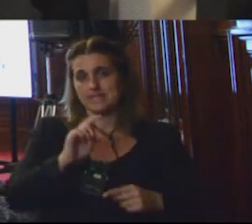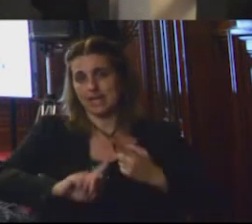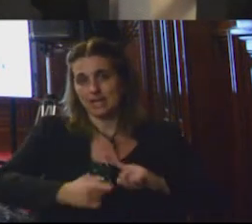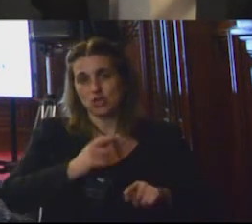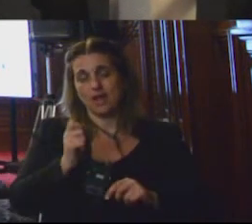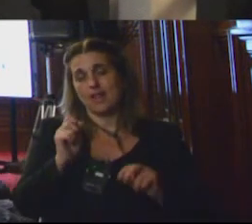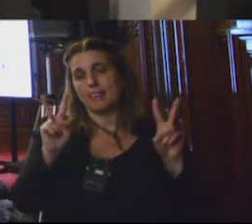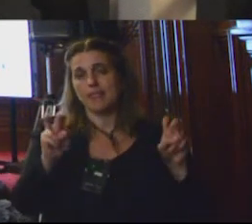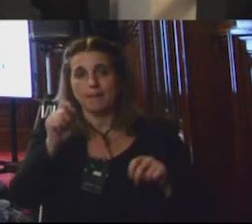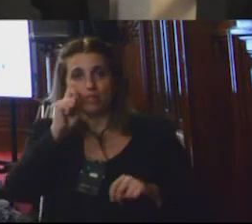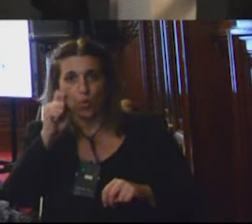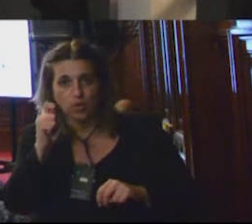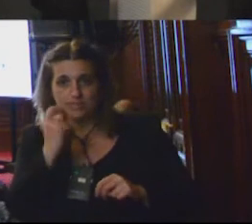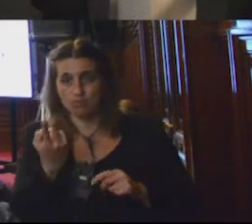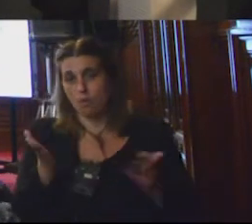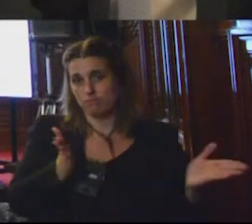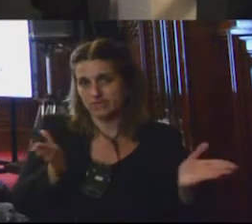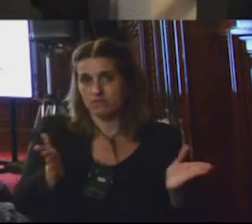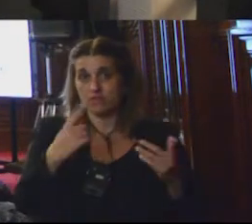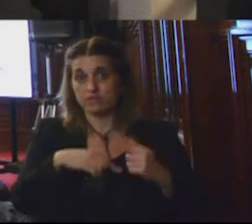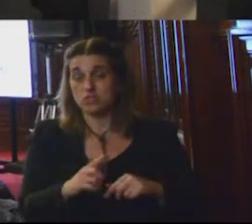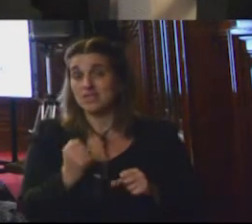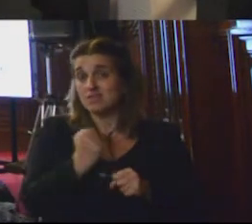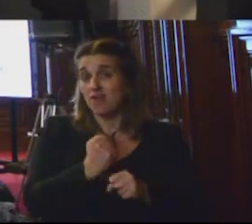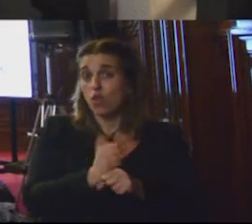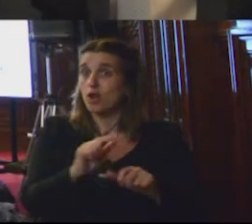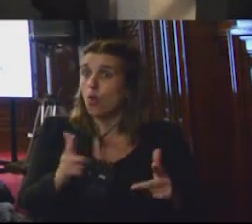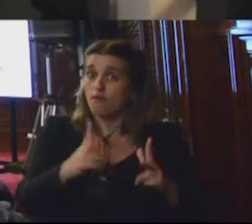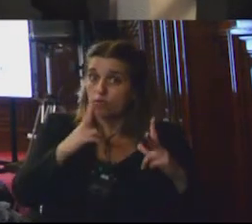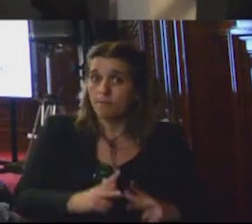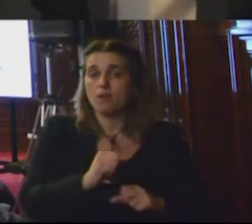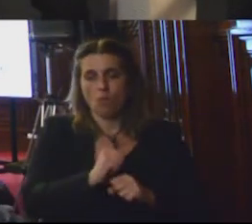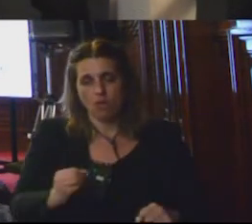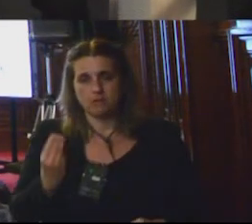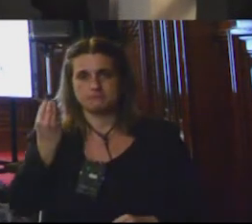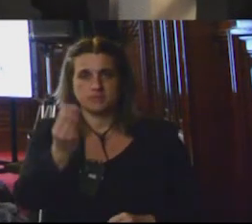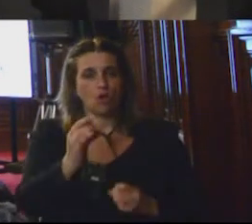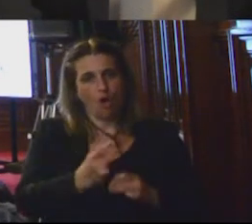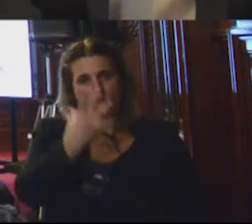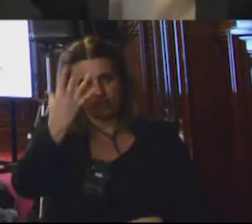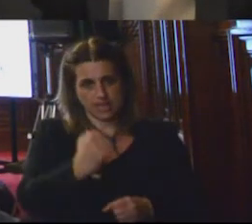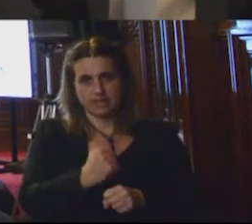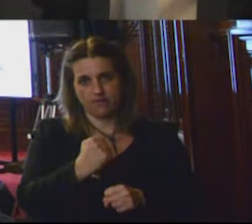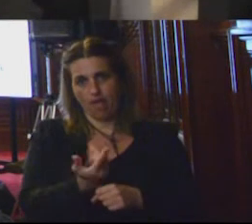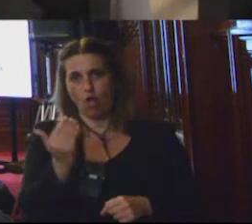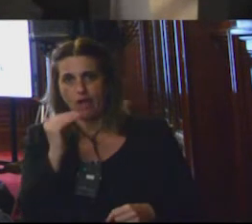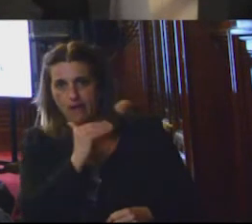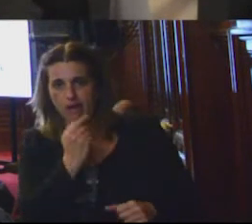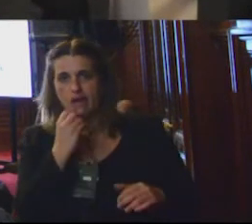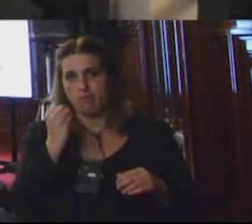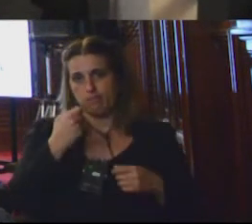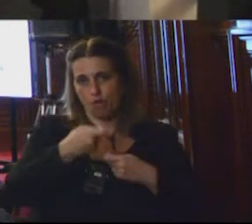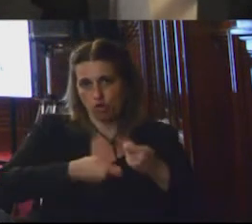Esses trabalhadores informais passarão a compor o mercado de trabalho formal do país. Serão, portanto, contribuintes da Previdência